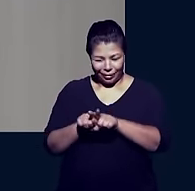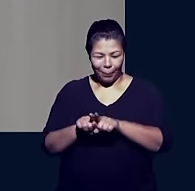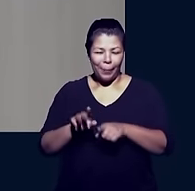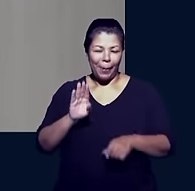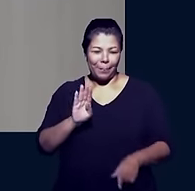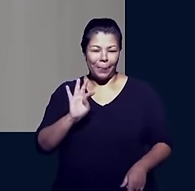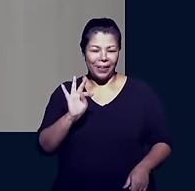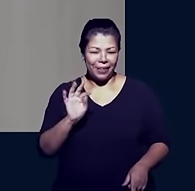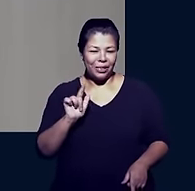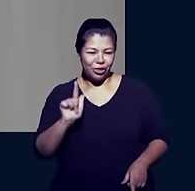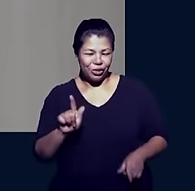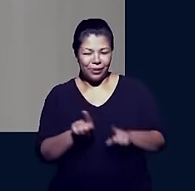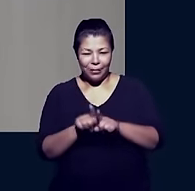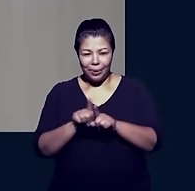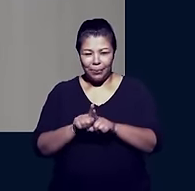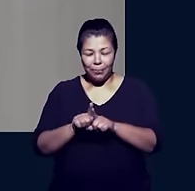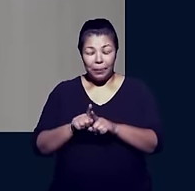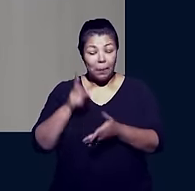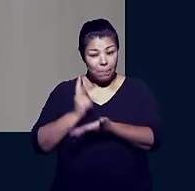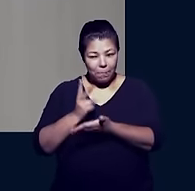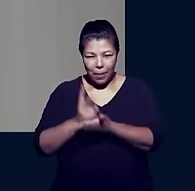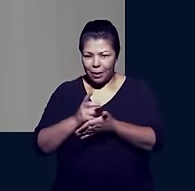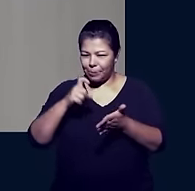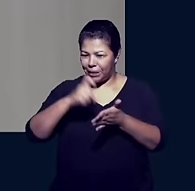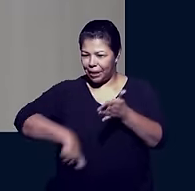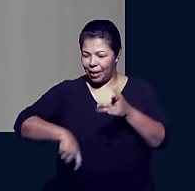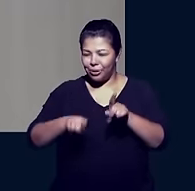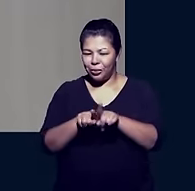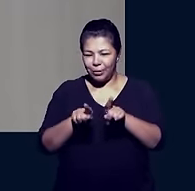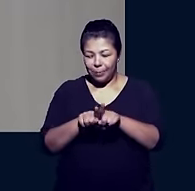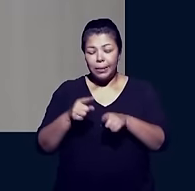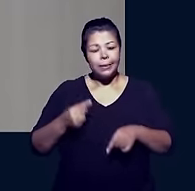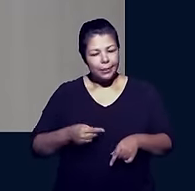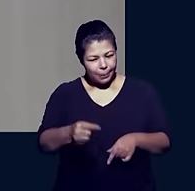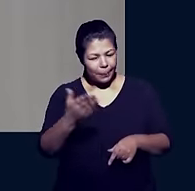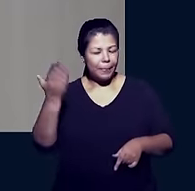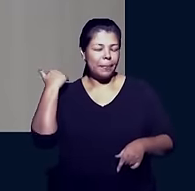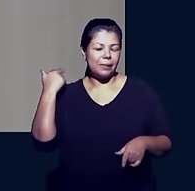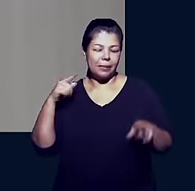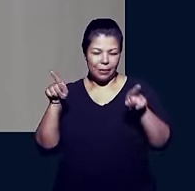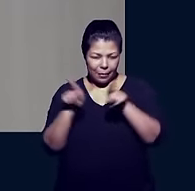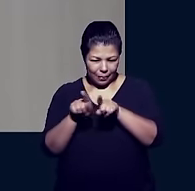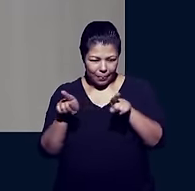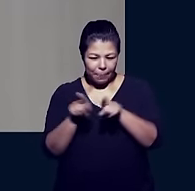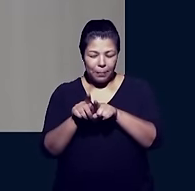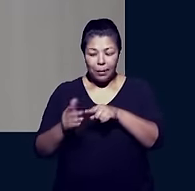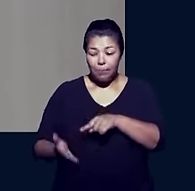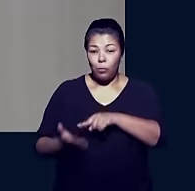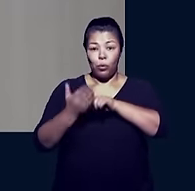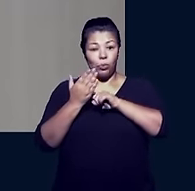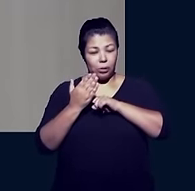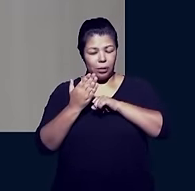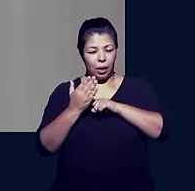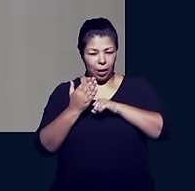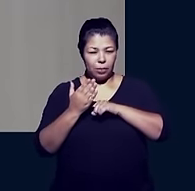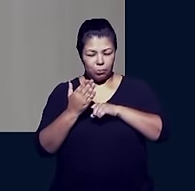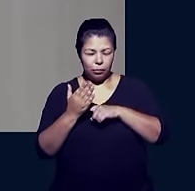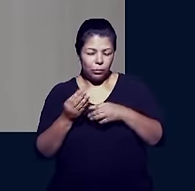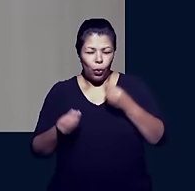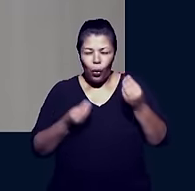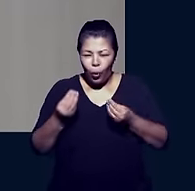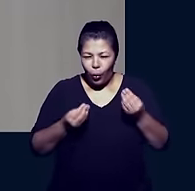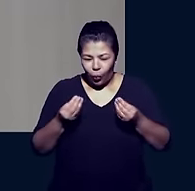taxa né eh e os dados divulgados mais no final da semana passada também eh eh trouxeram eh eh seguiram indicando né